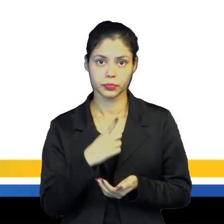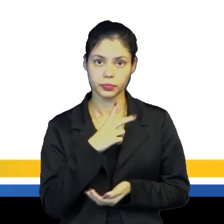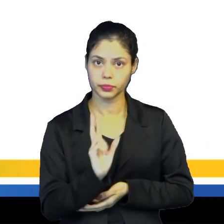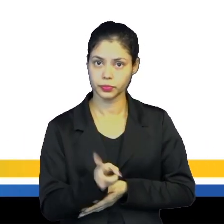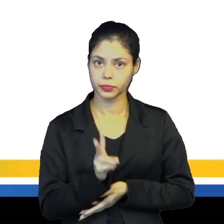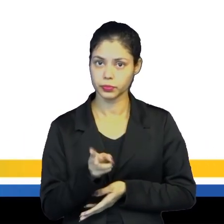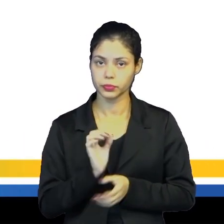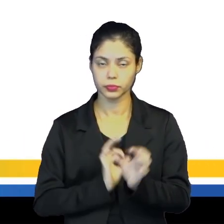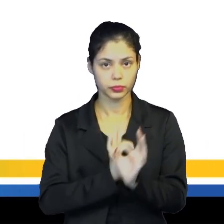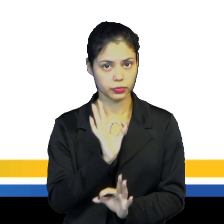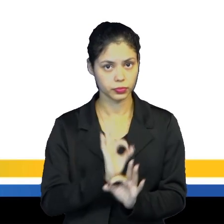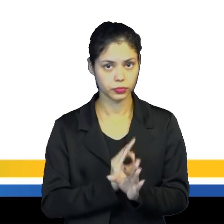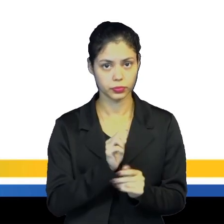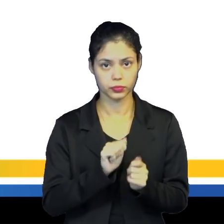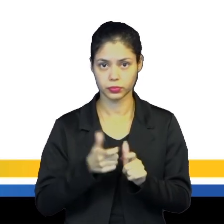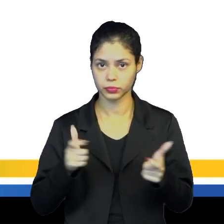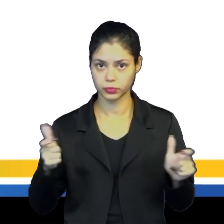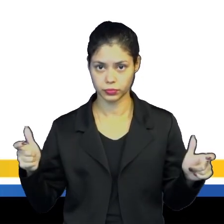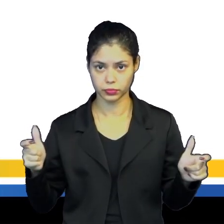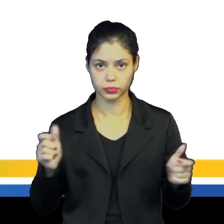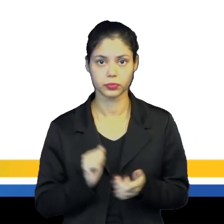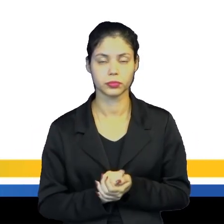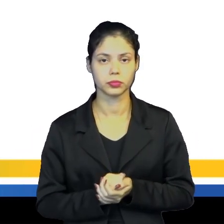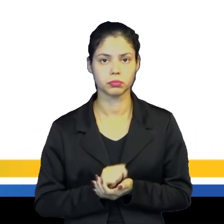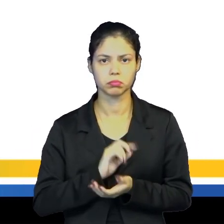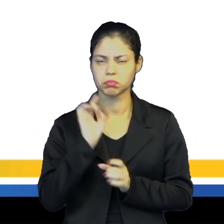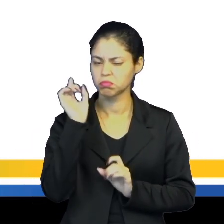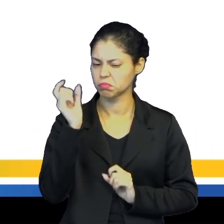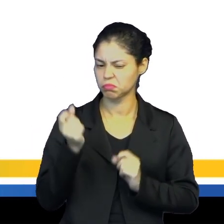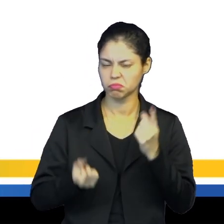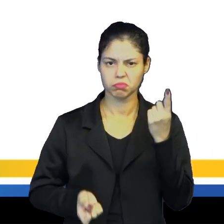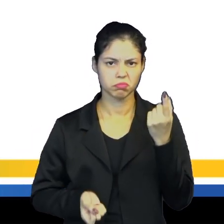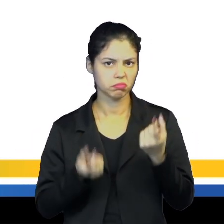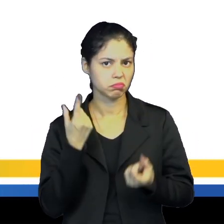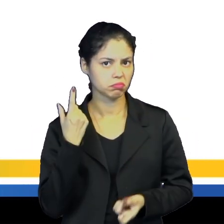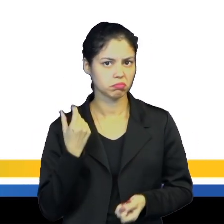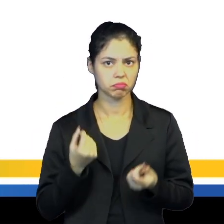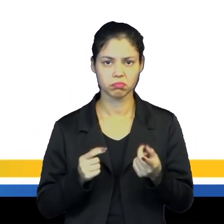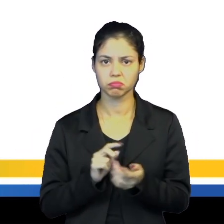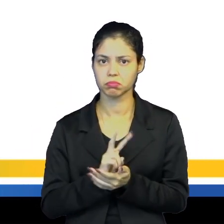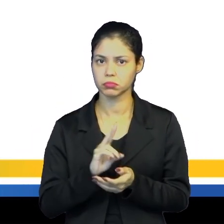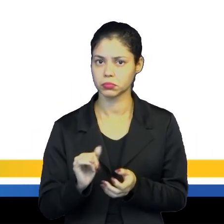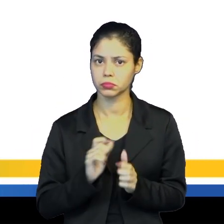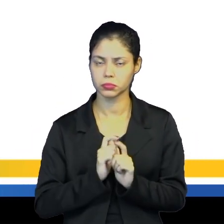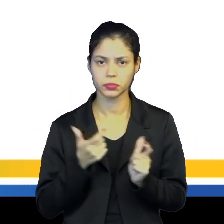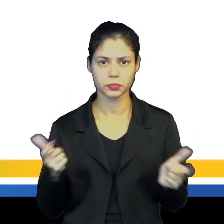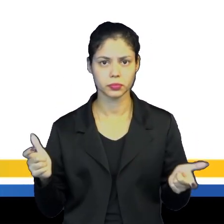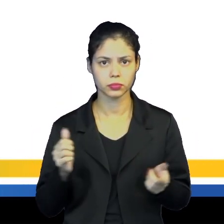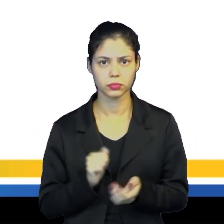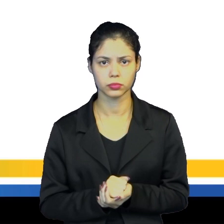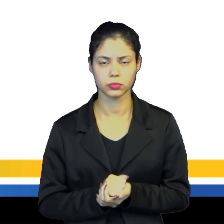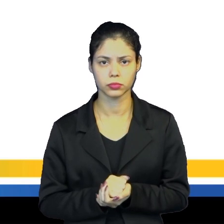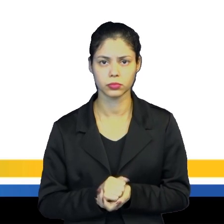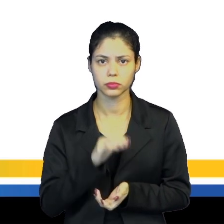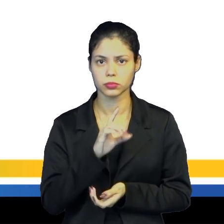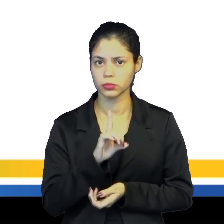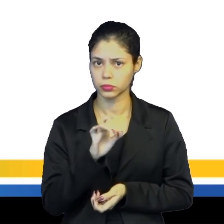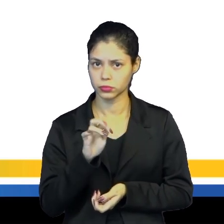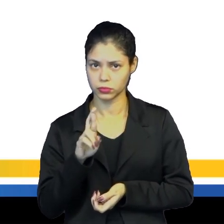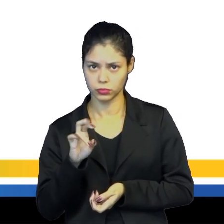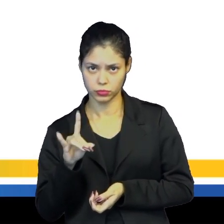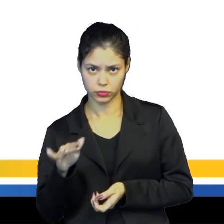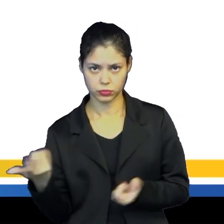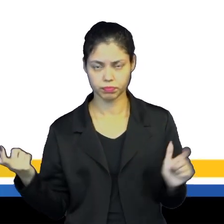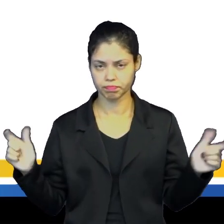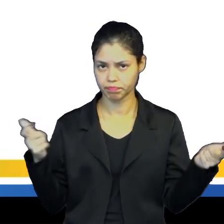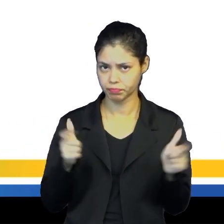está em ordem crescente. Raramente ele vai estar em ordem decrescente, mas quando fala-se também em ordem decrescente, como